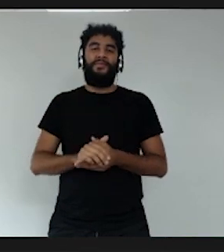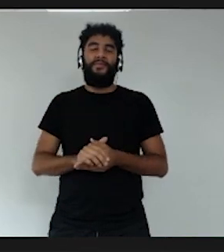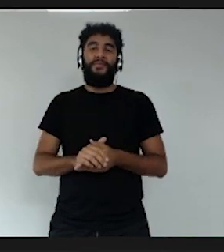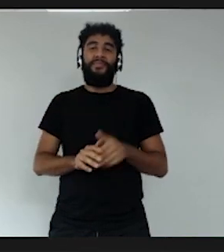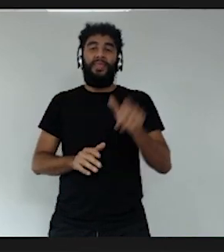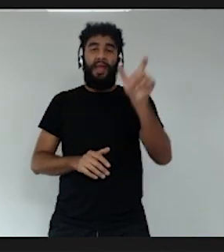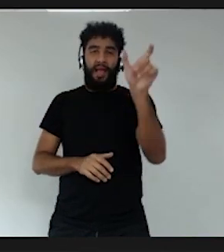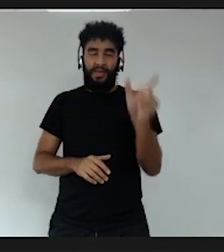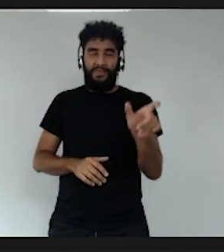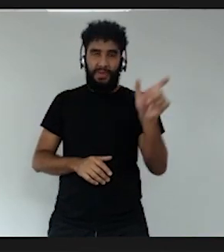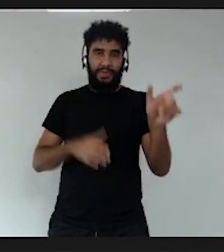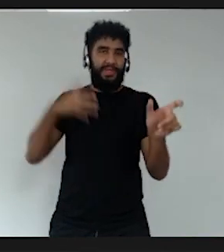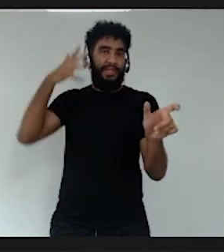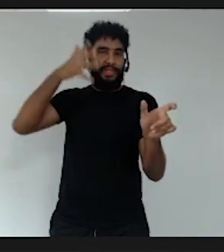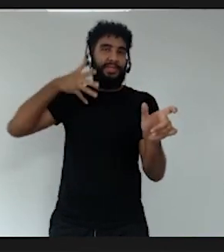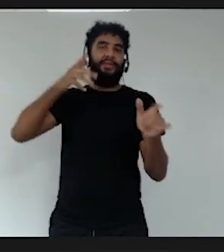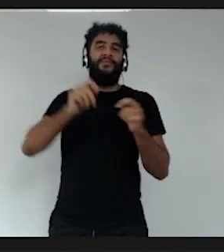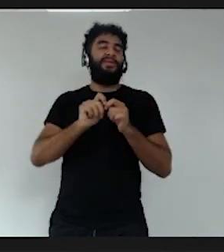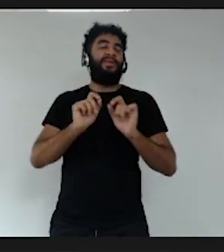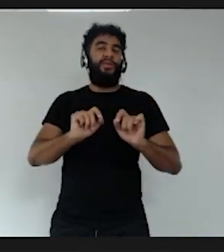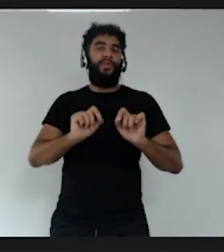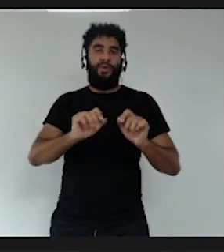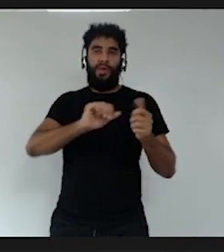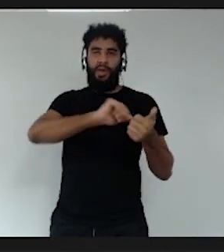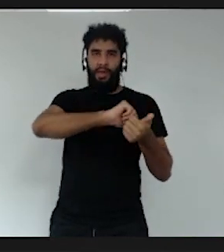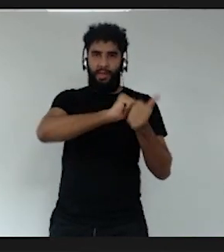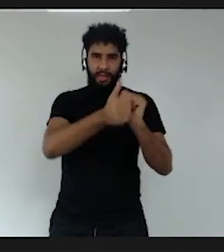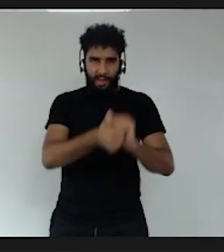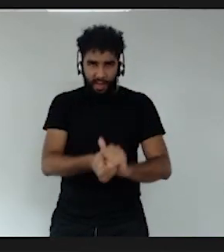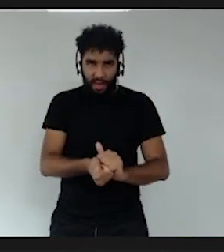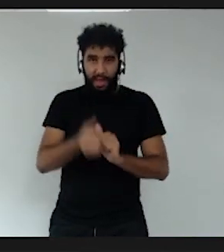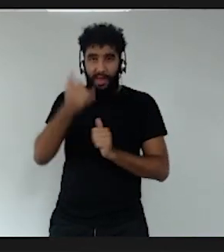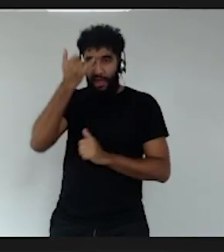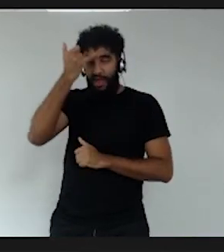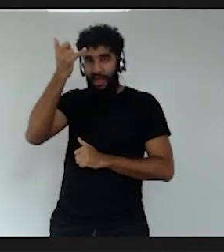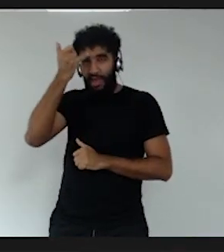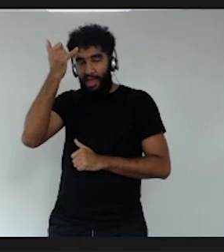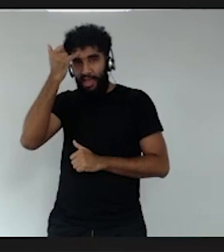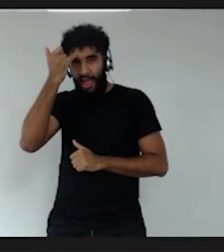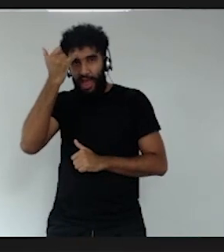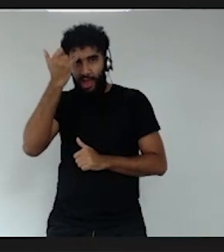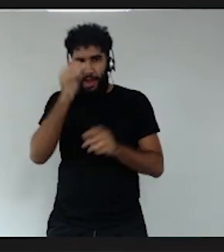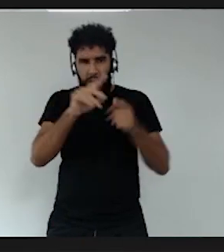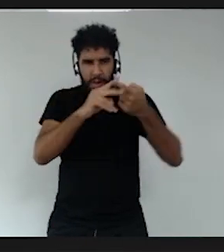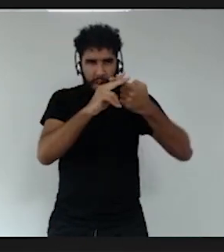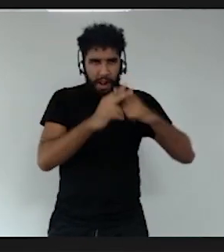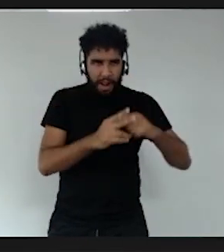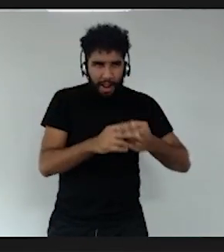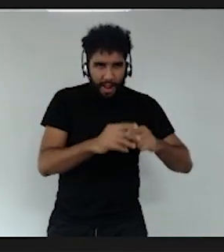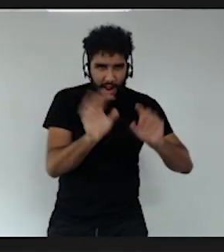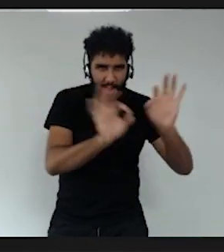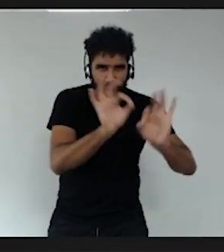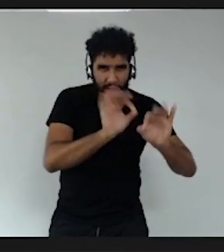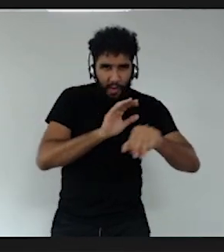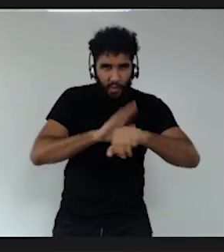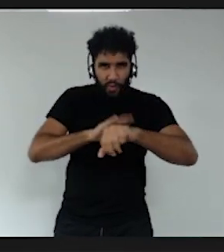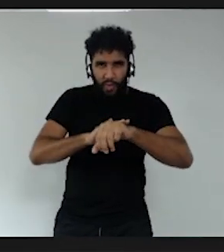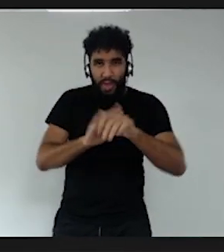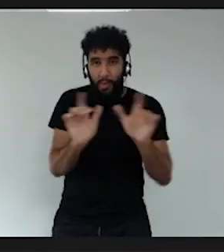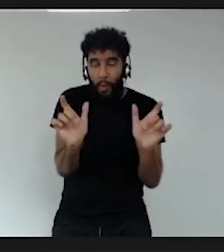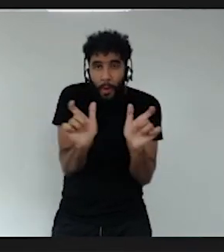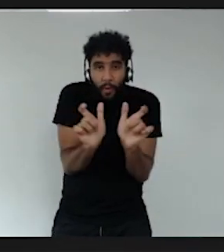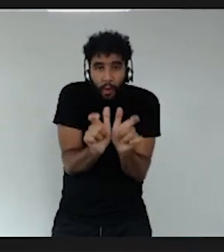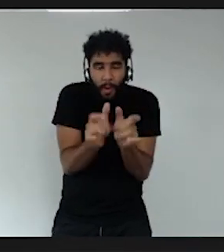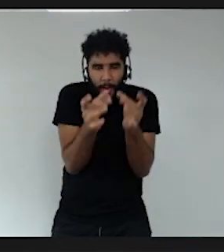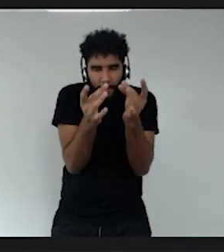dos palestrantes em adequar tão vastas ideias em tão pouco tempo, para se